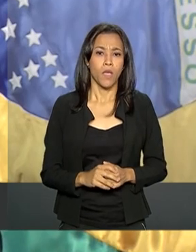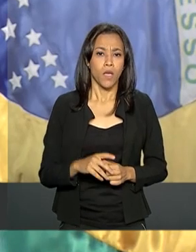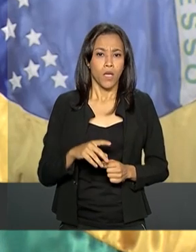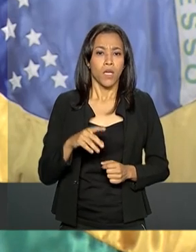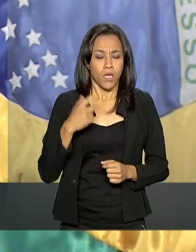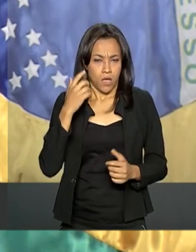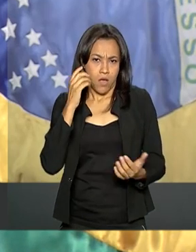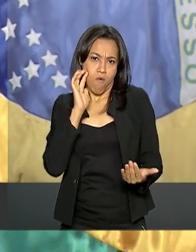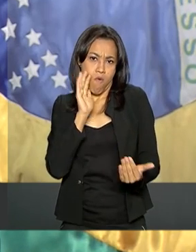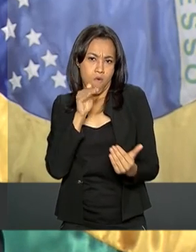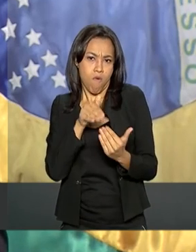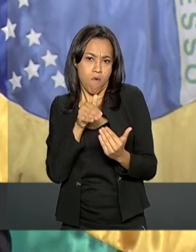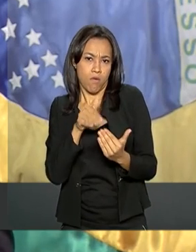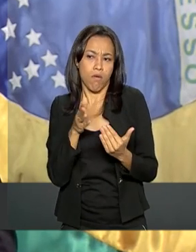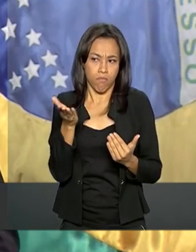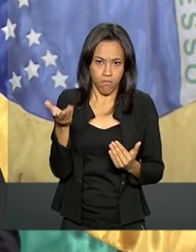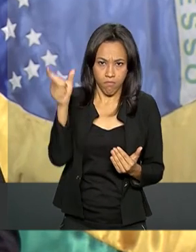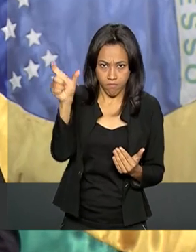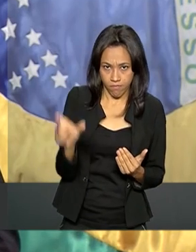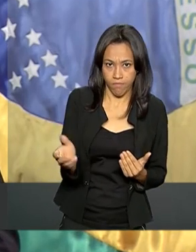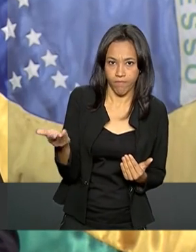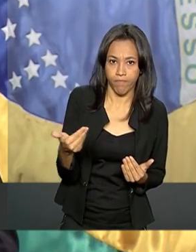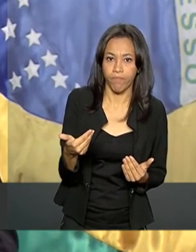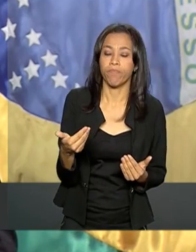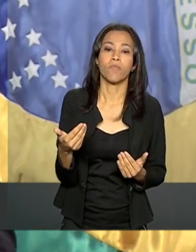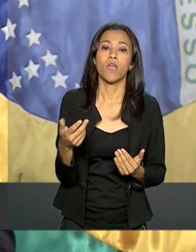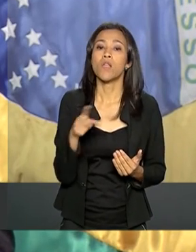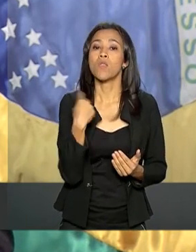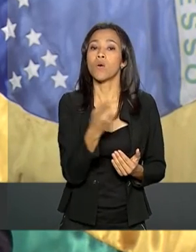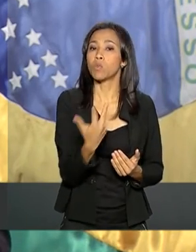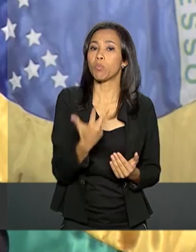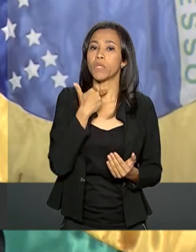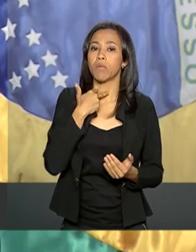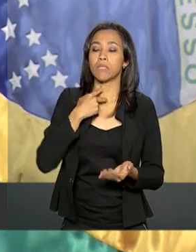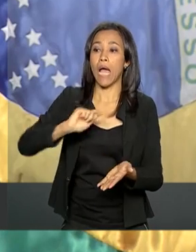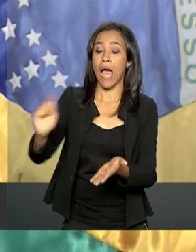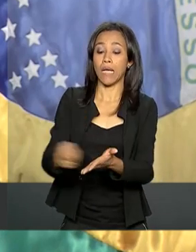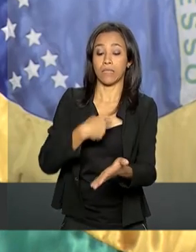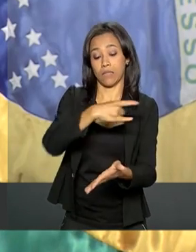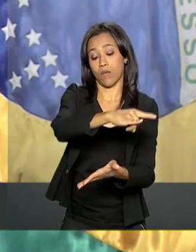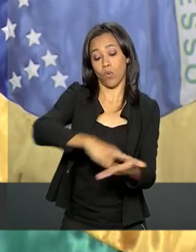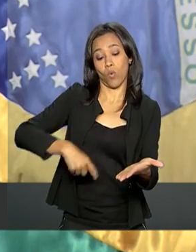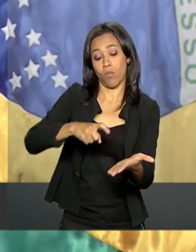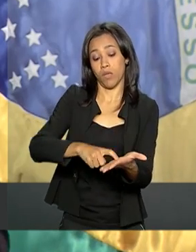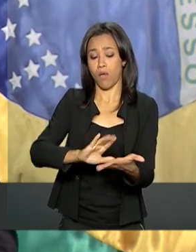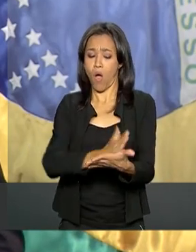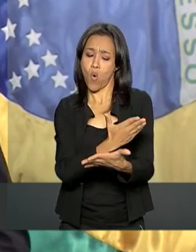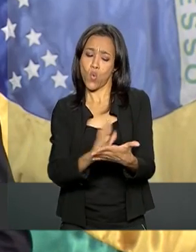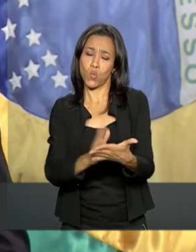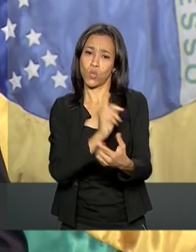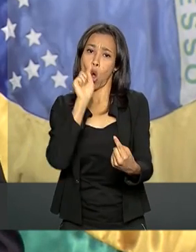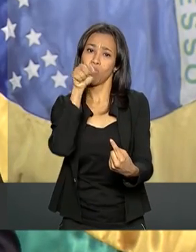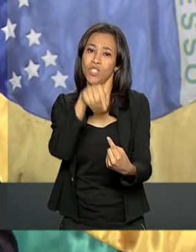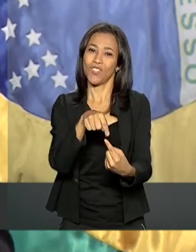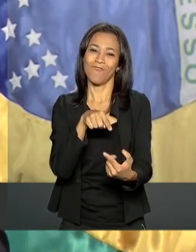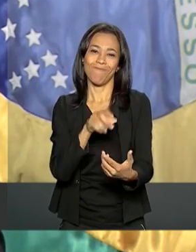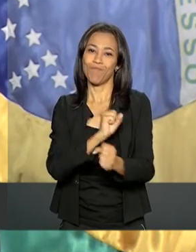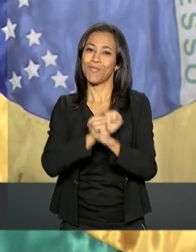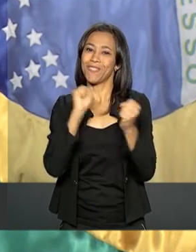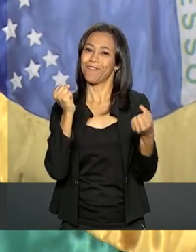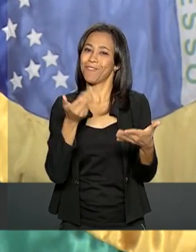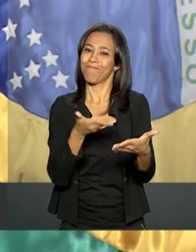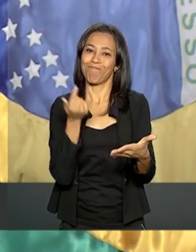concordar para comigo. Nós não podemos assinar um acordo onde alguns objetivos sejam impossíveis de